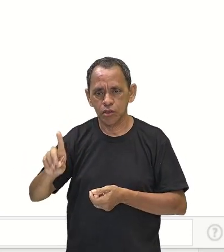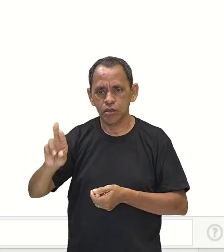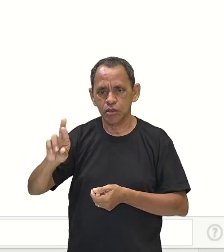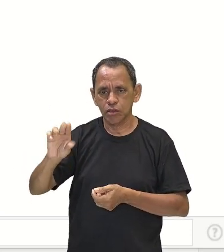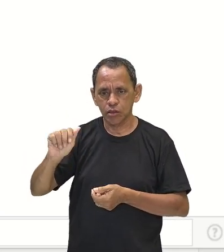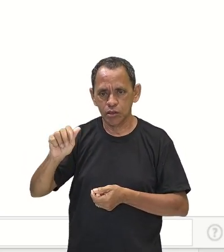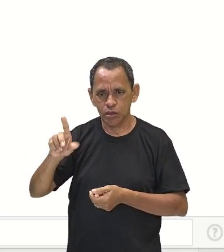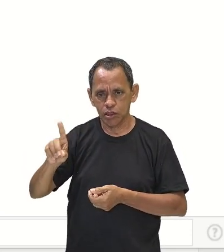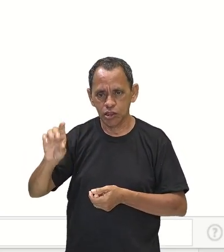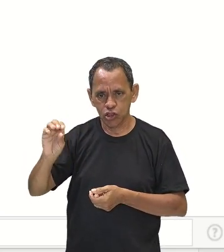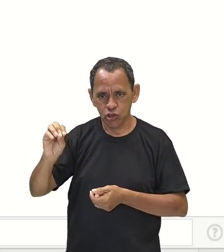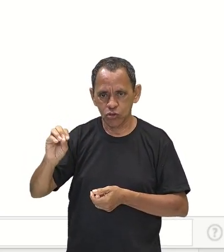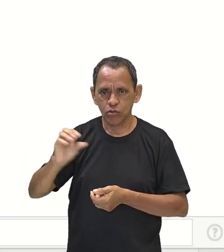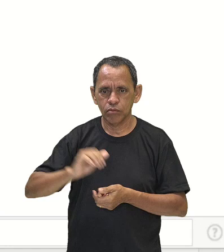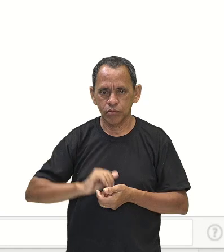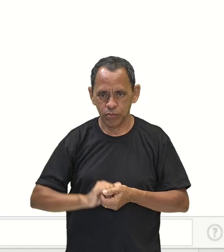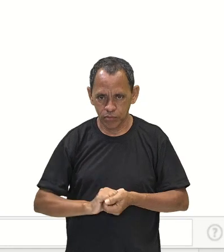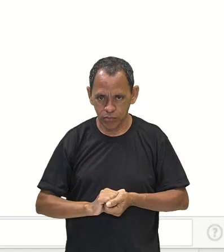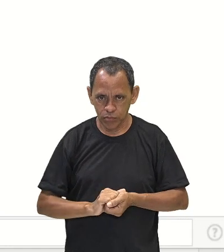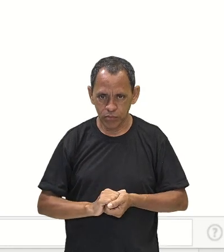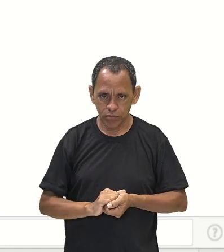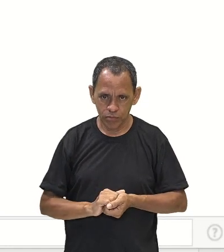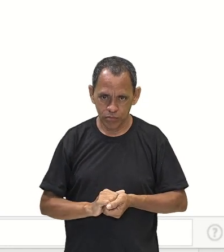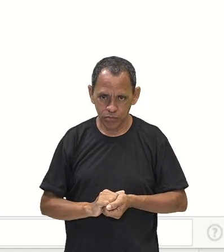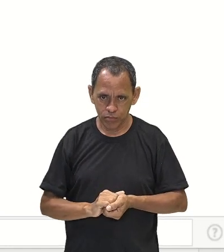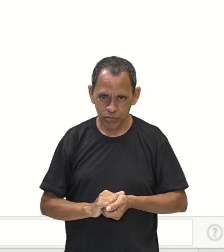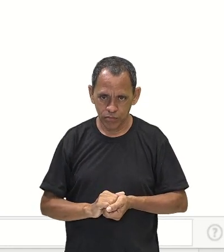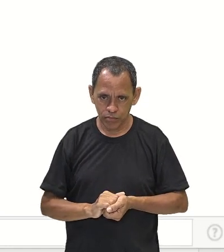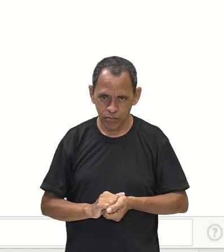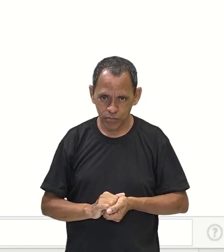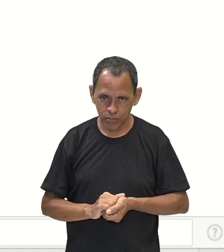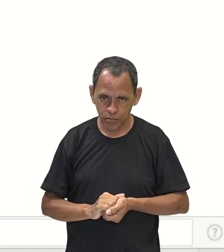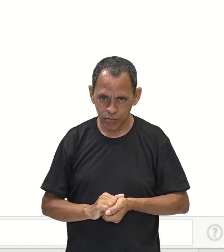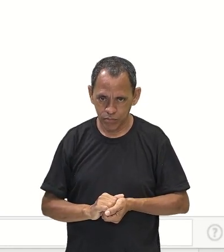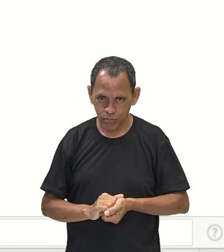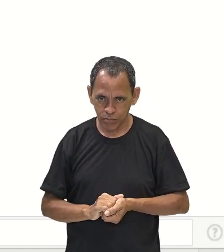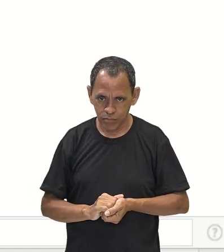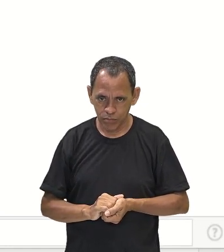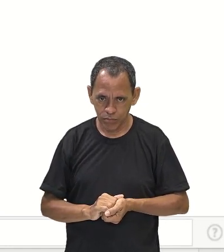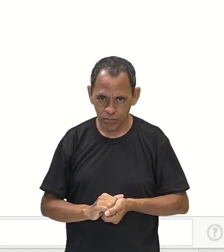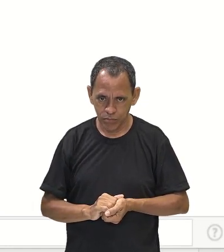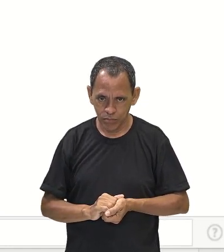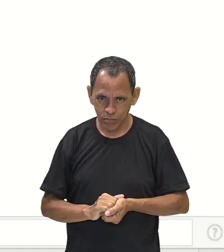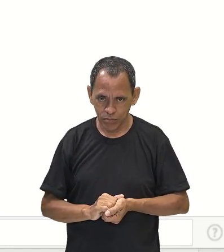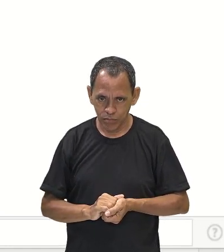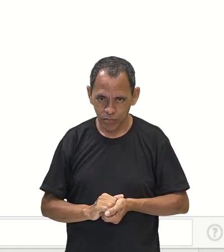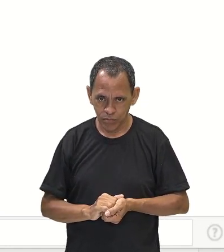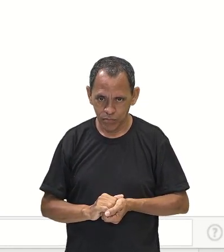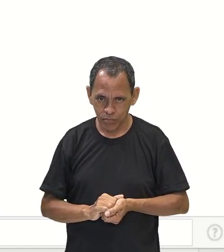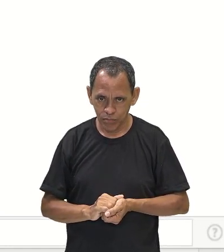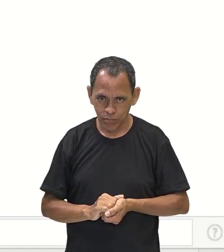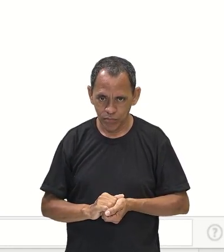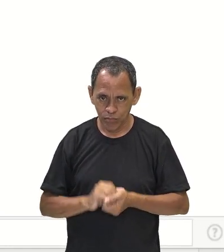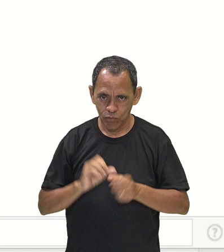formadas por quadrados. São quadrados, certo? Ele